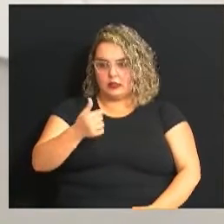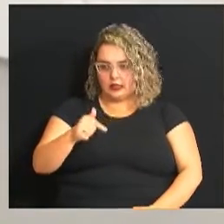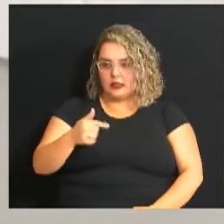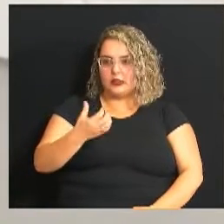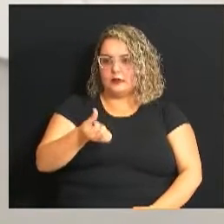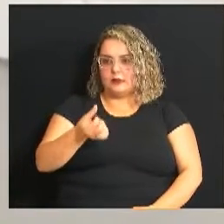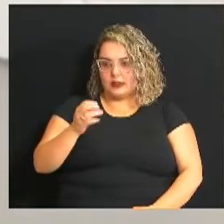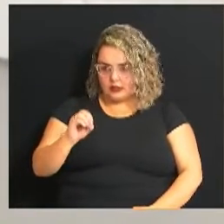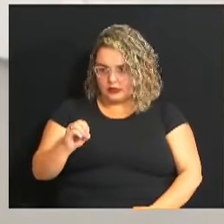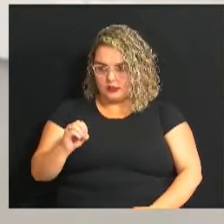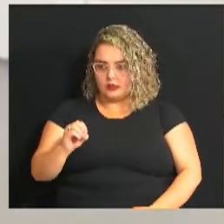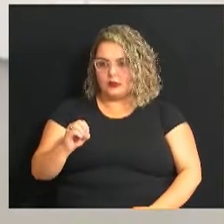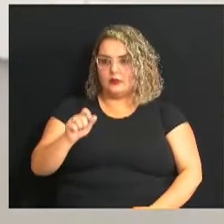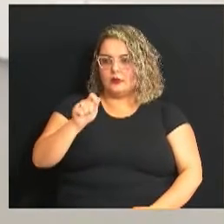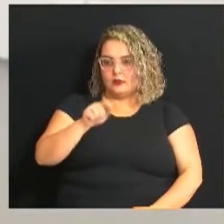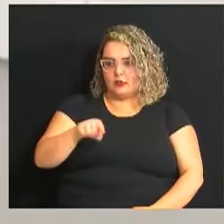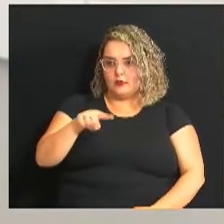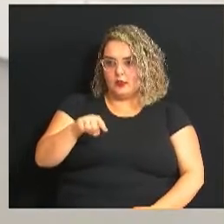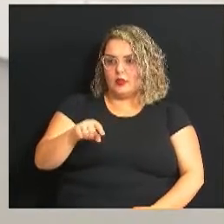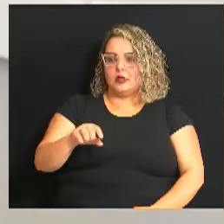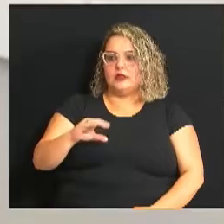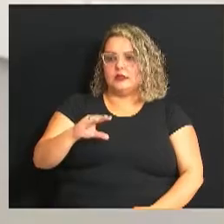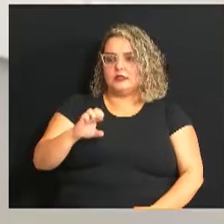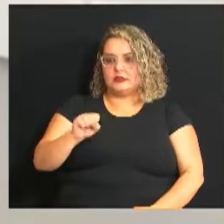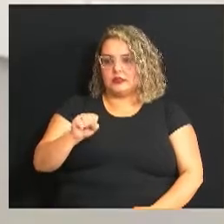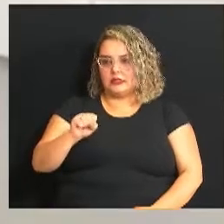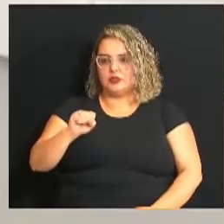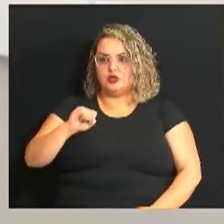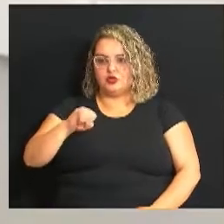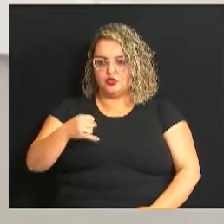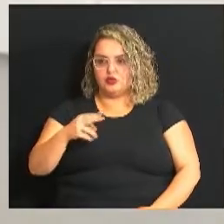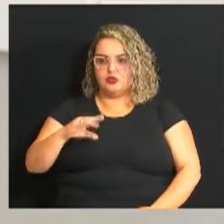3343-6760 e o e-mail é o